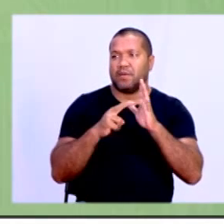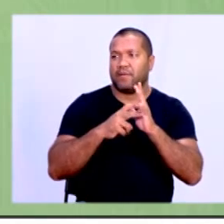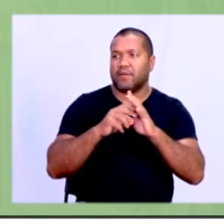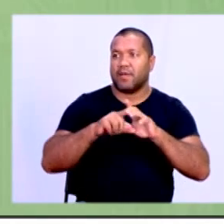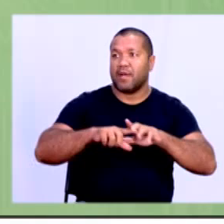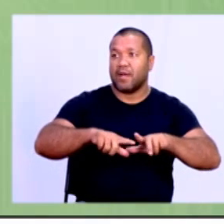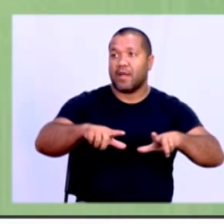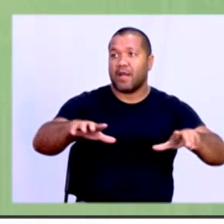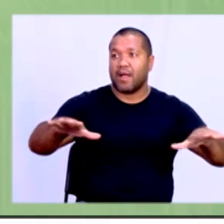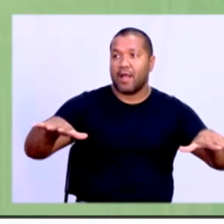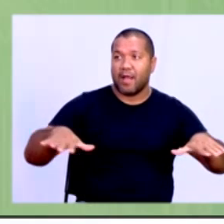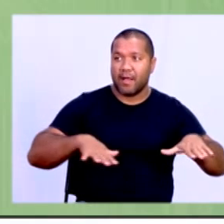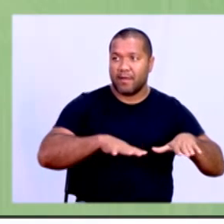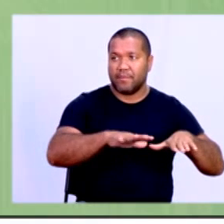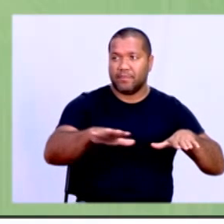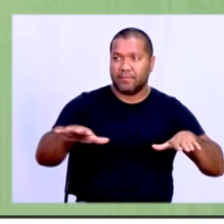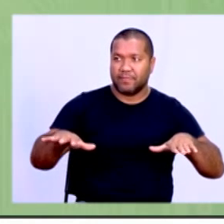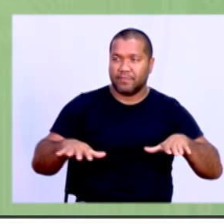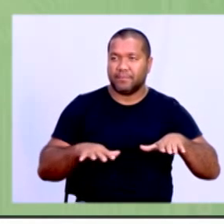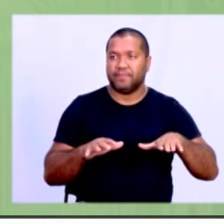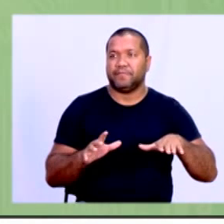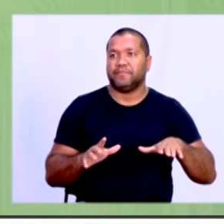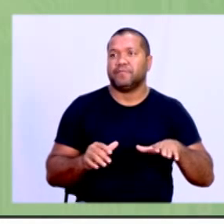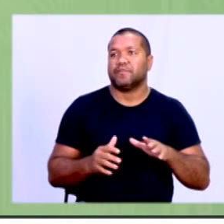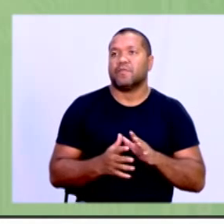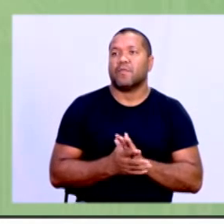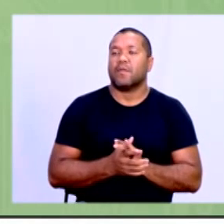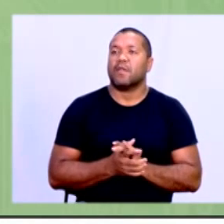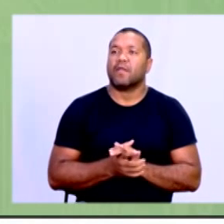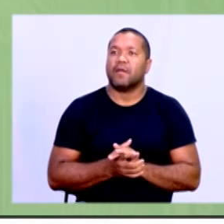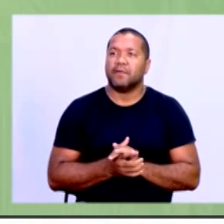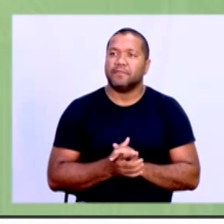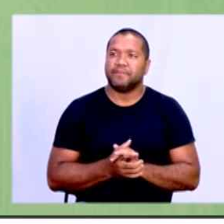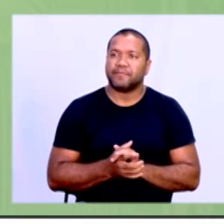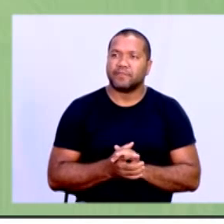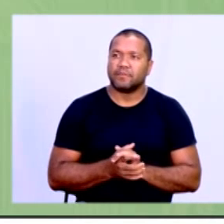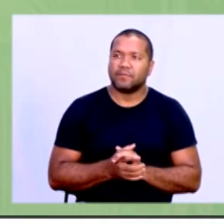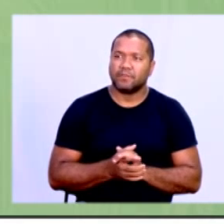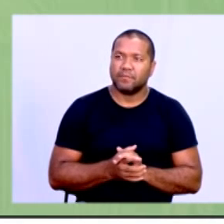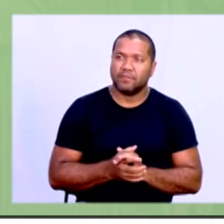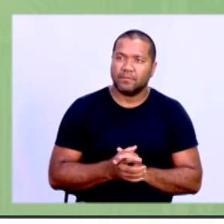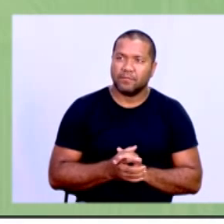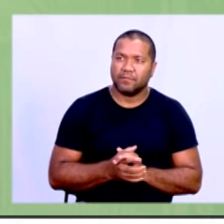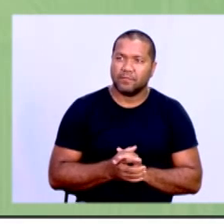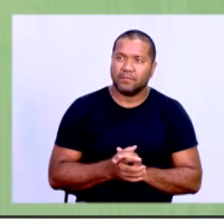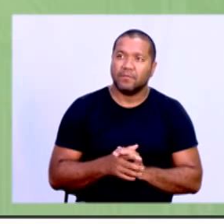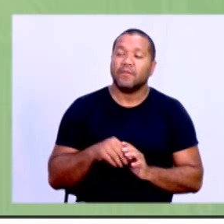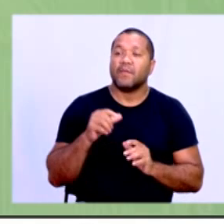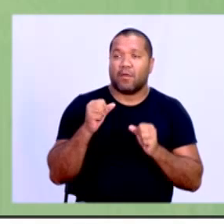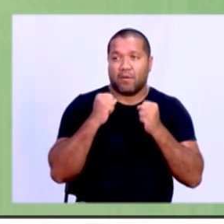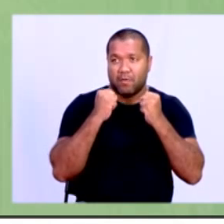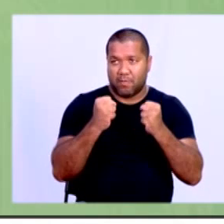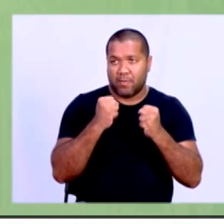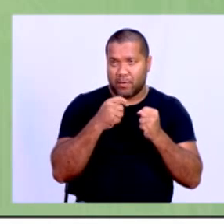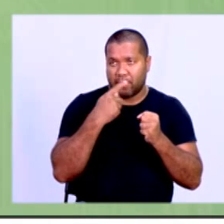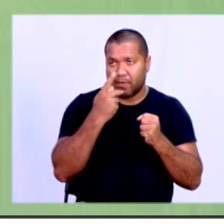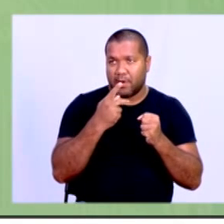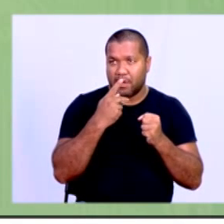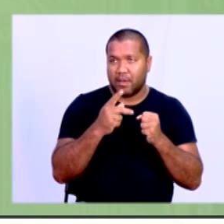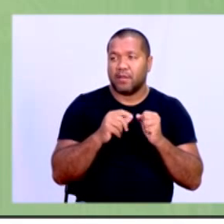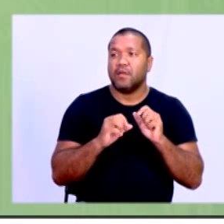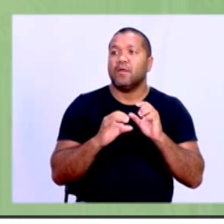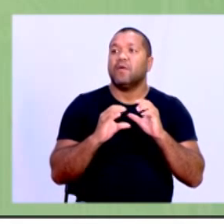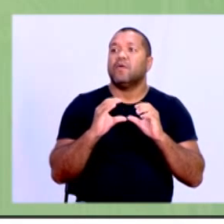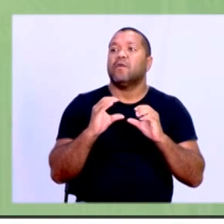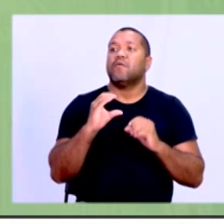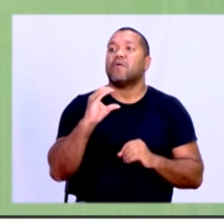Isso. Então, eu tenho aqui, por exemplo, eu posso dividir e dizer aqui, ó, que o campo vai ser